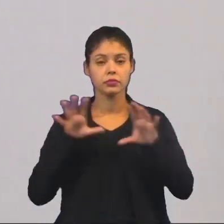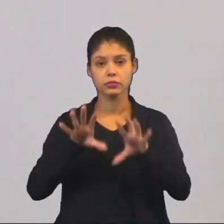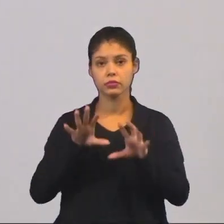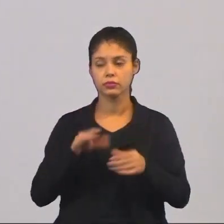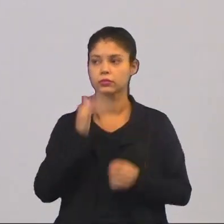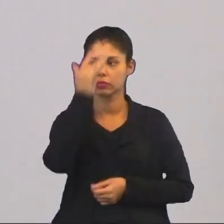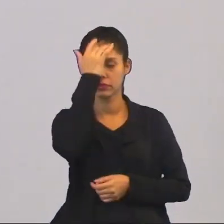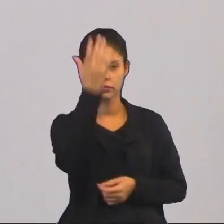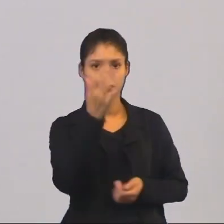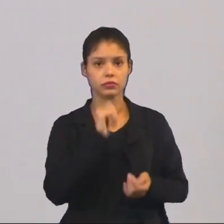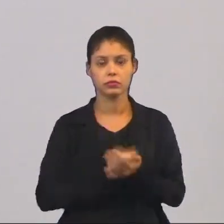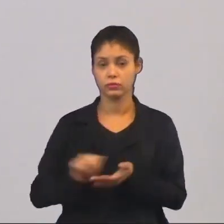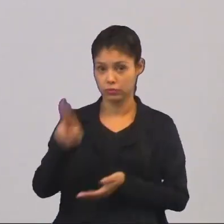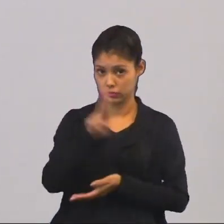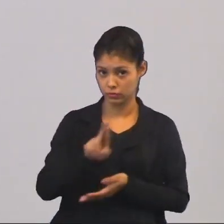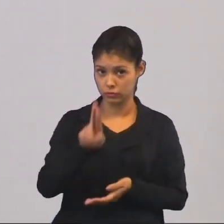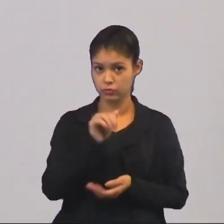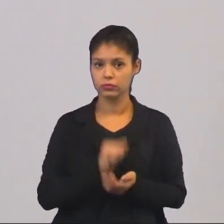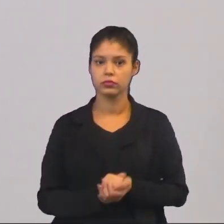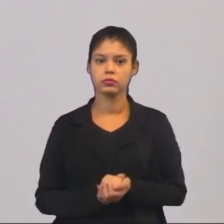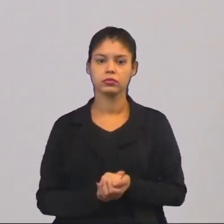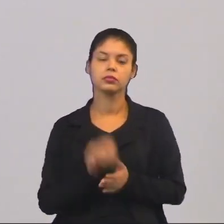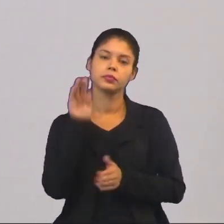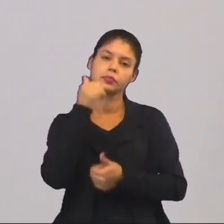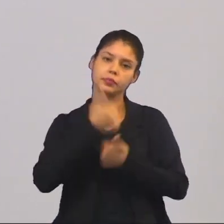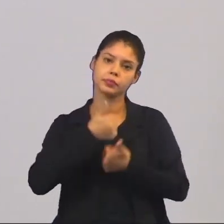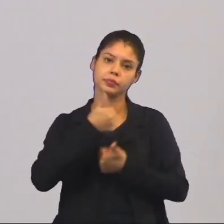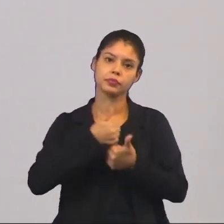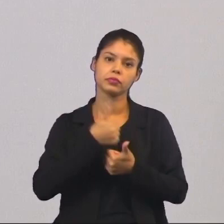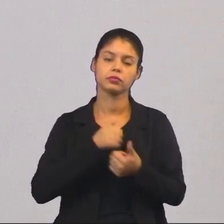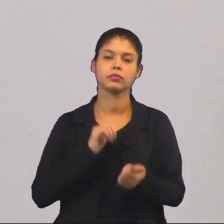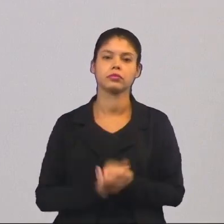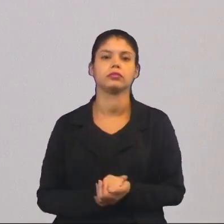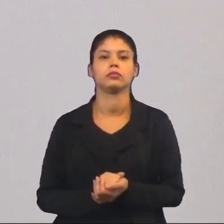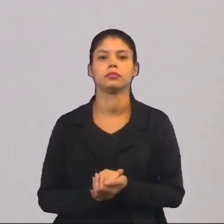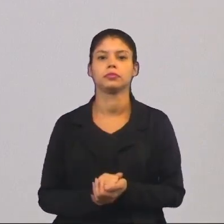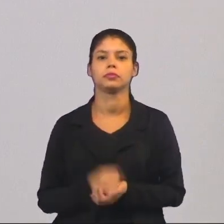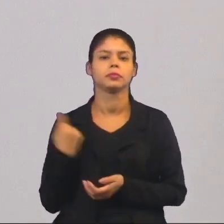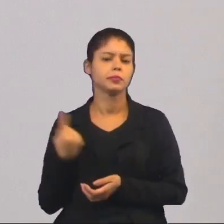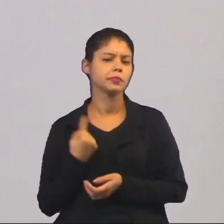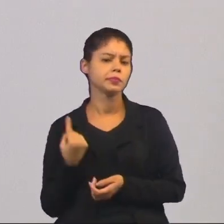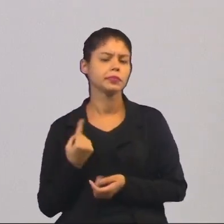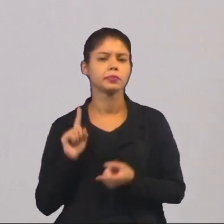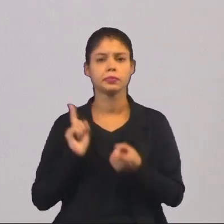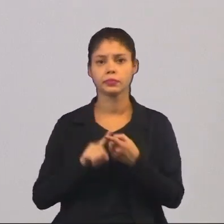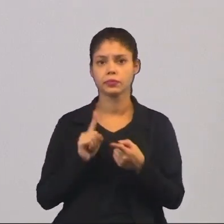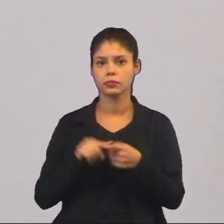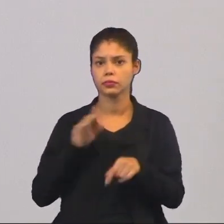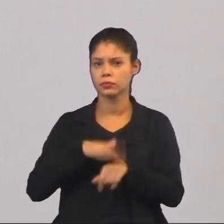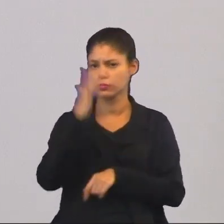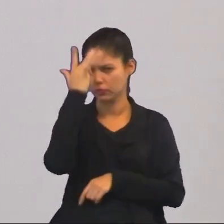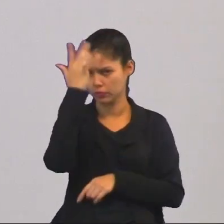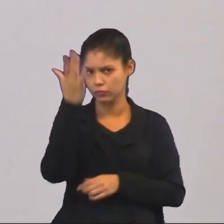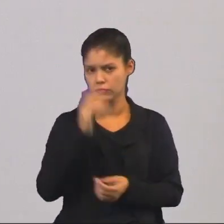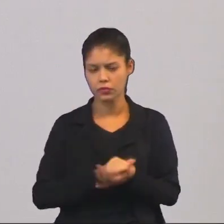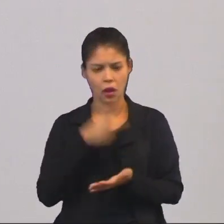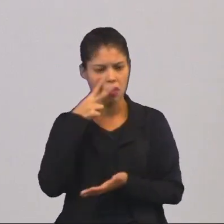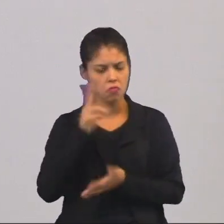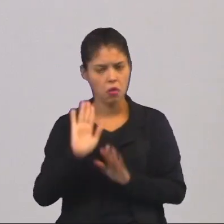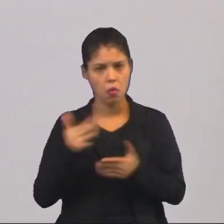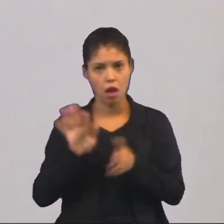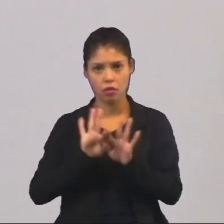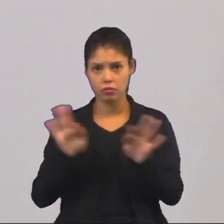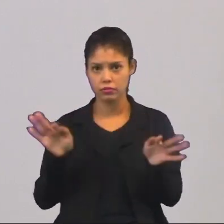assim fica fácil, usando o método da substituição. Tá? A gente isola primeiro o mais fácil, vê qual é a